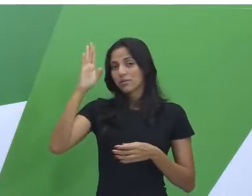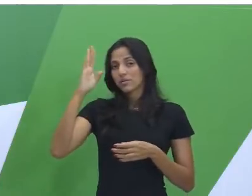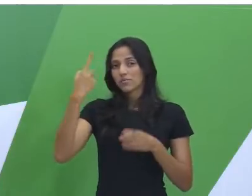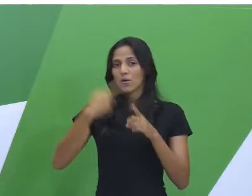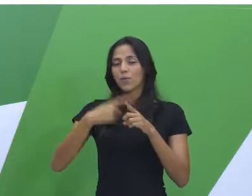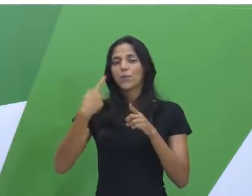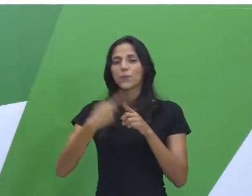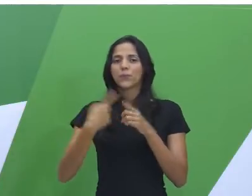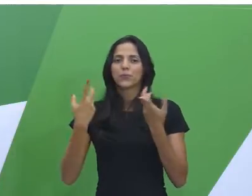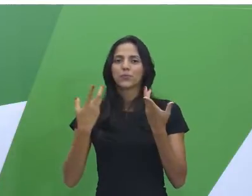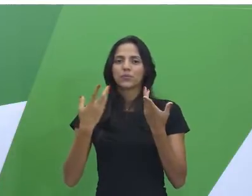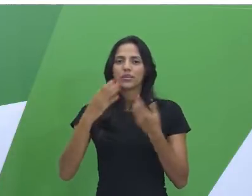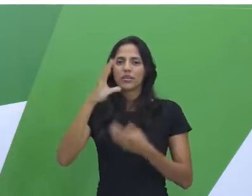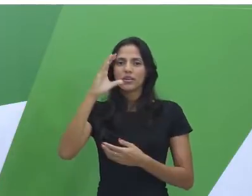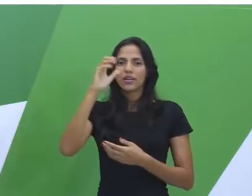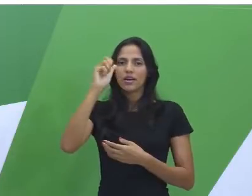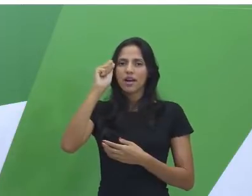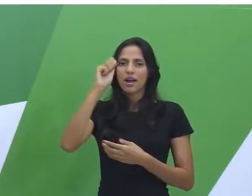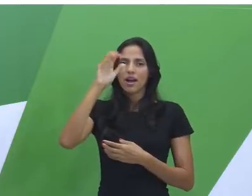que catetos